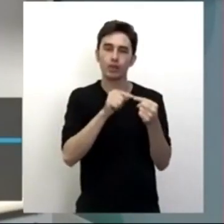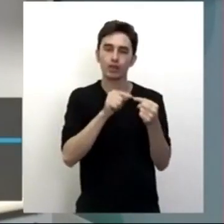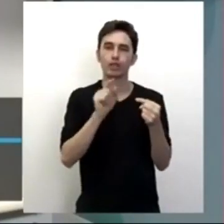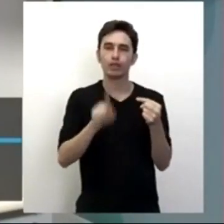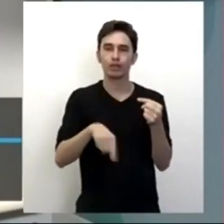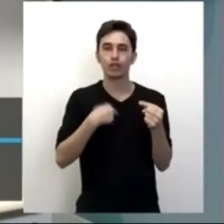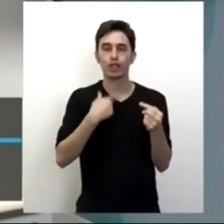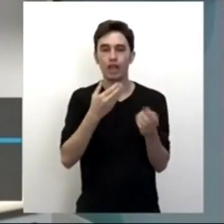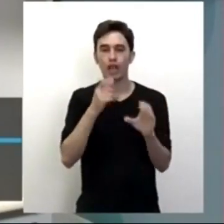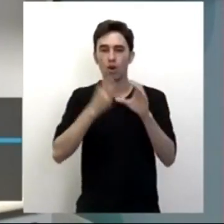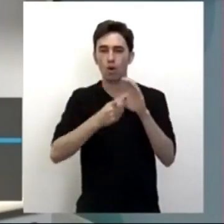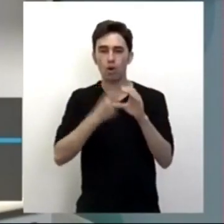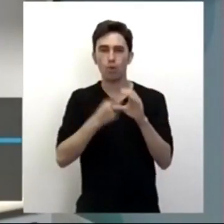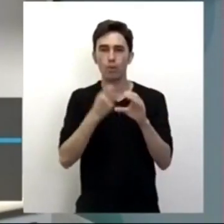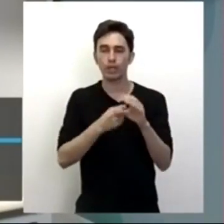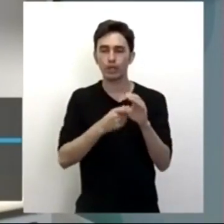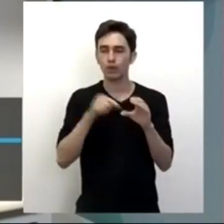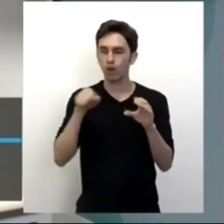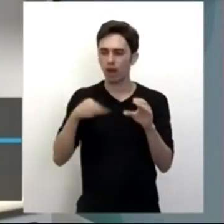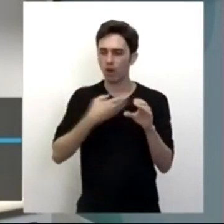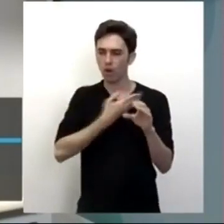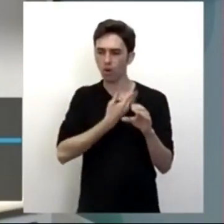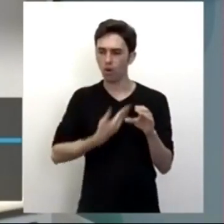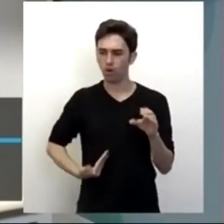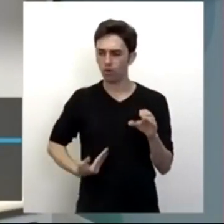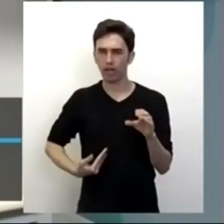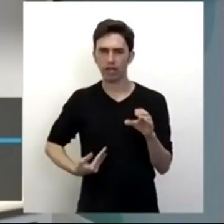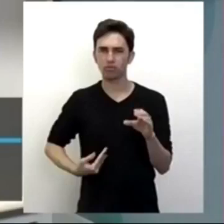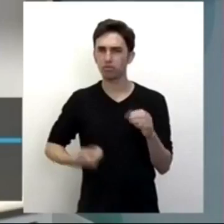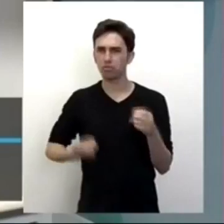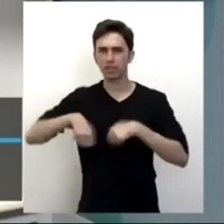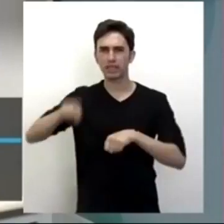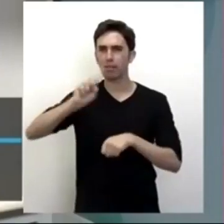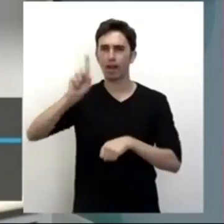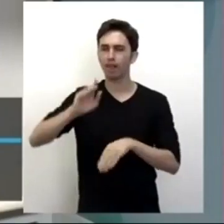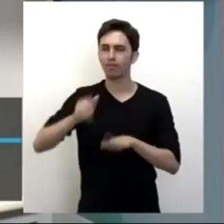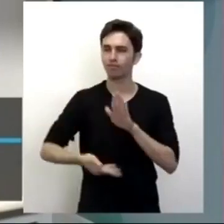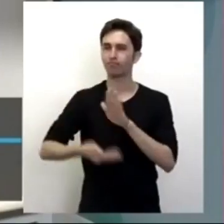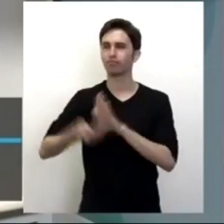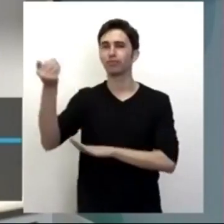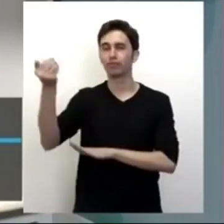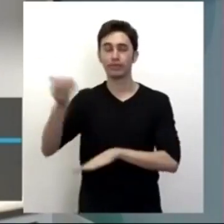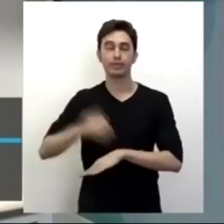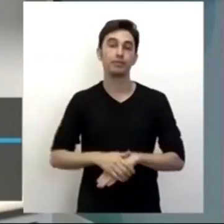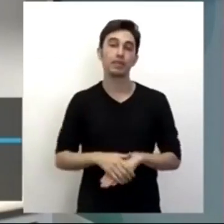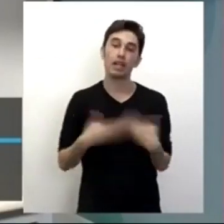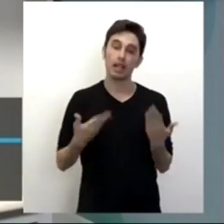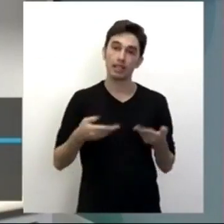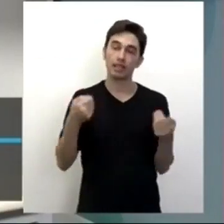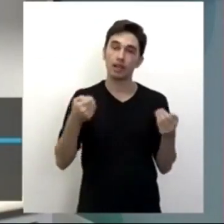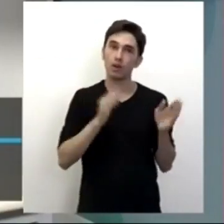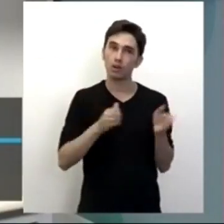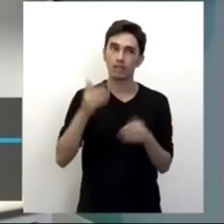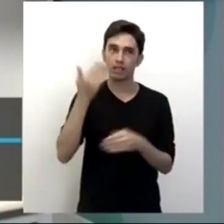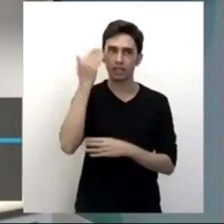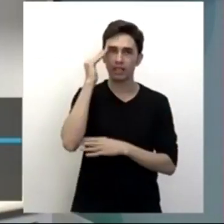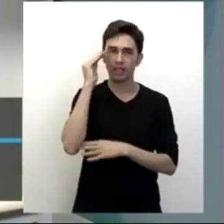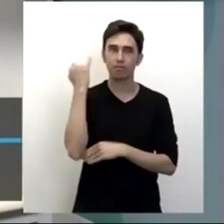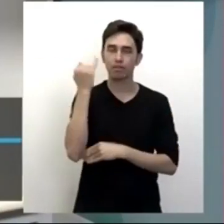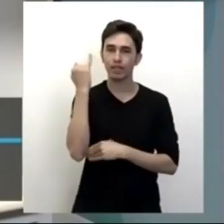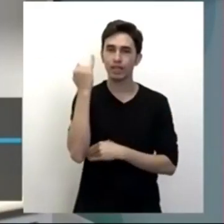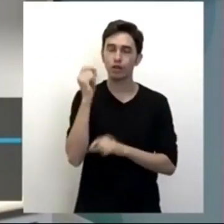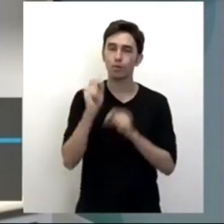o Estado não vai ser mais necessário. Então, esse princípio é importante para a gente entender que essa